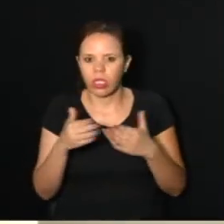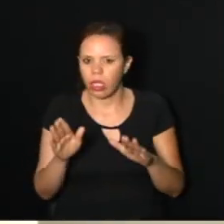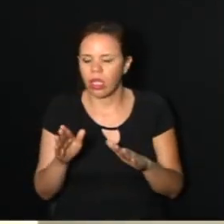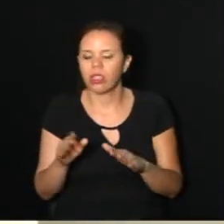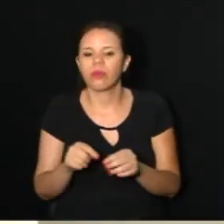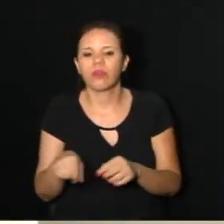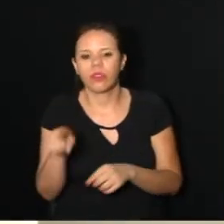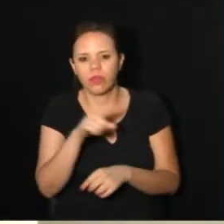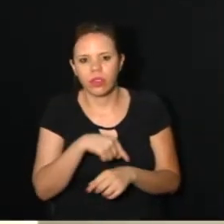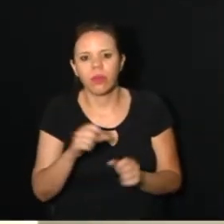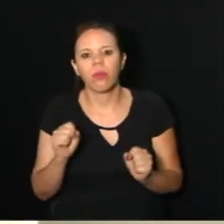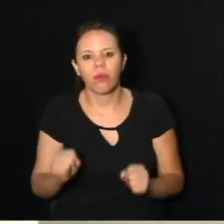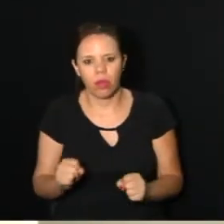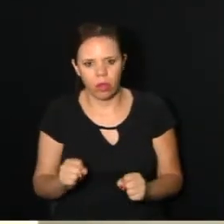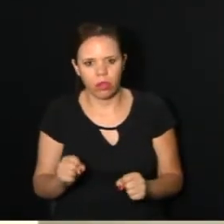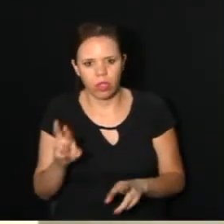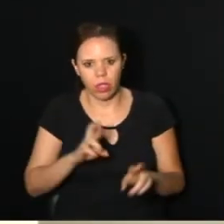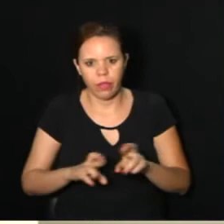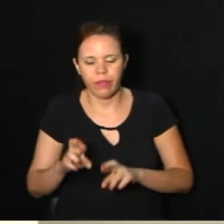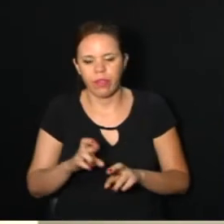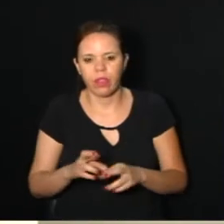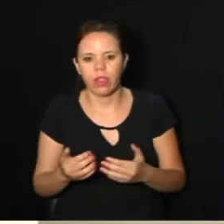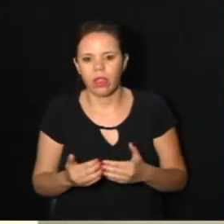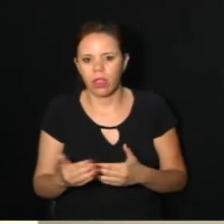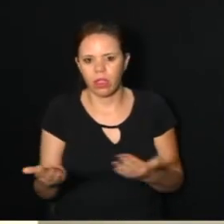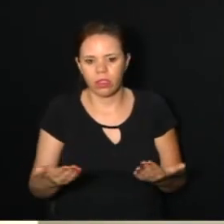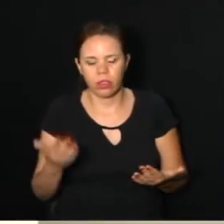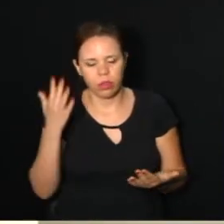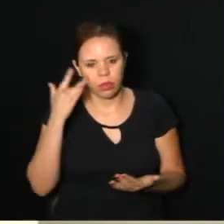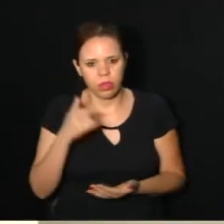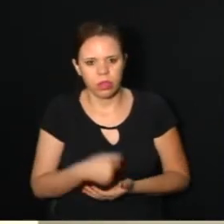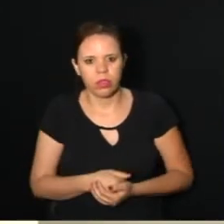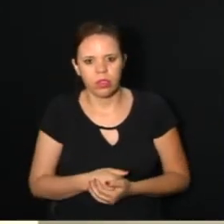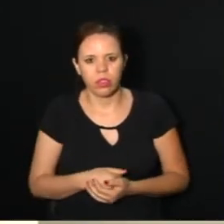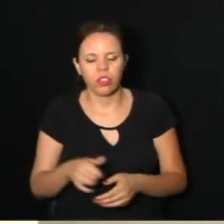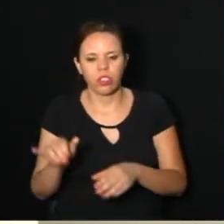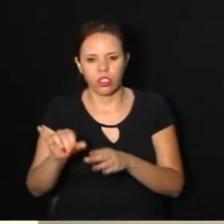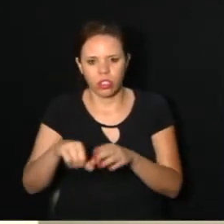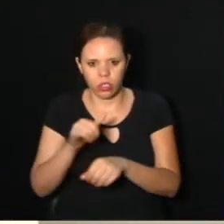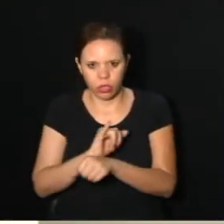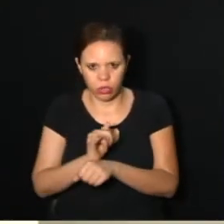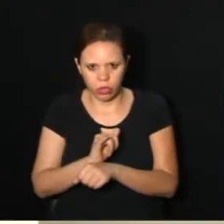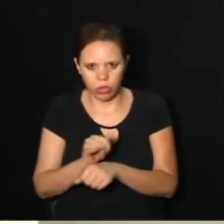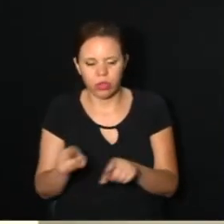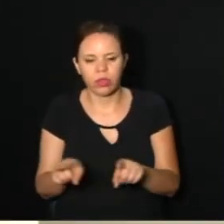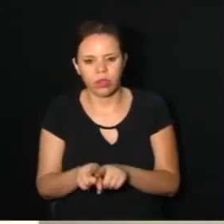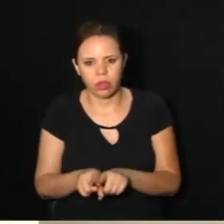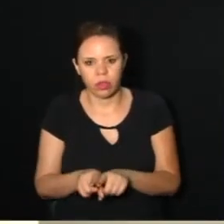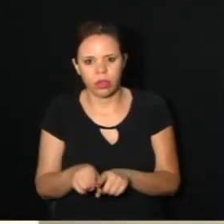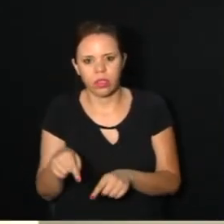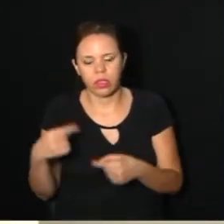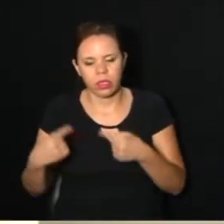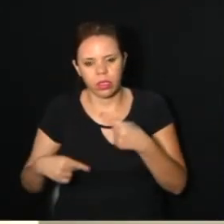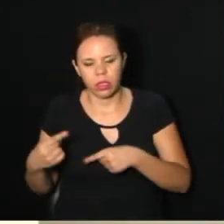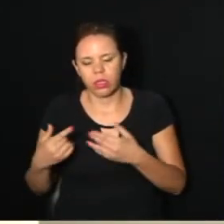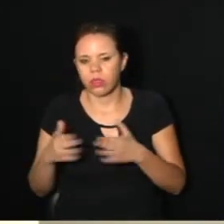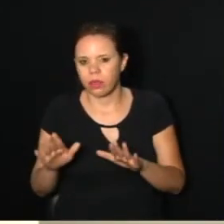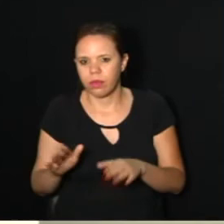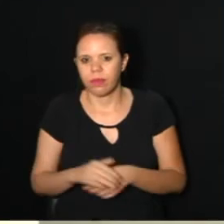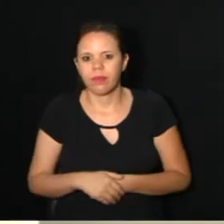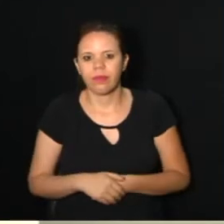disponível para que você possa rever. E a partir de amanhã, no YouTube também esse debate estará